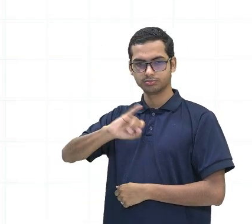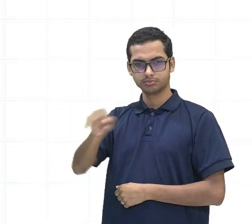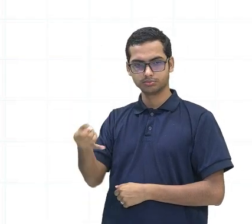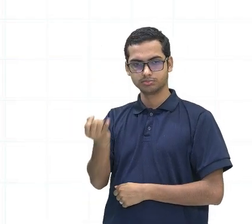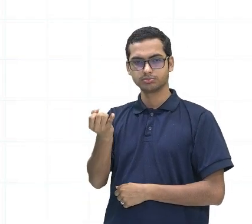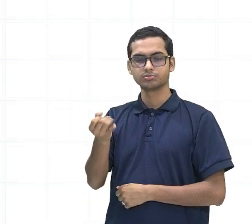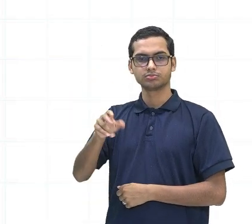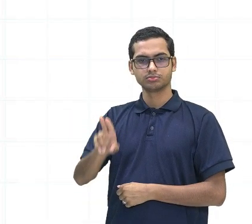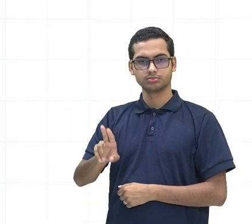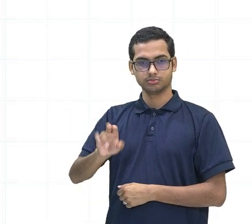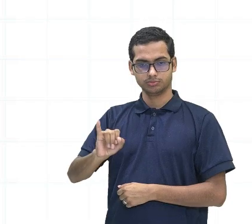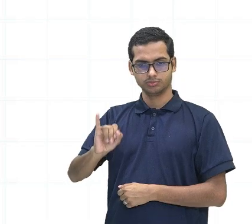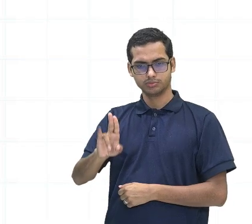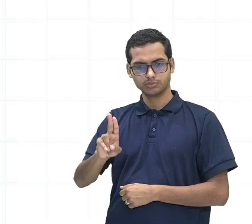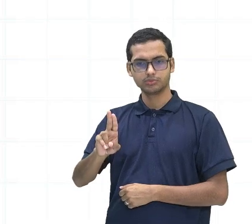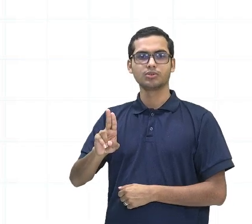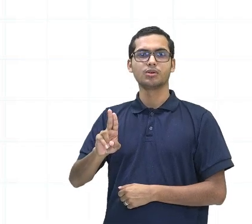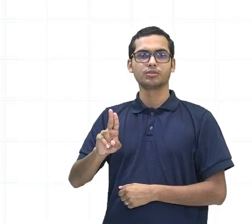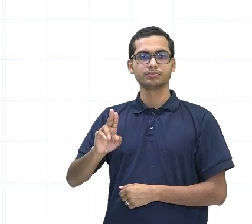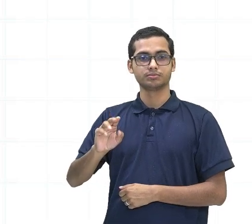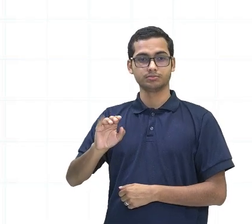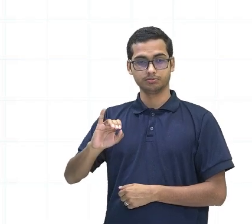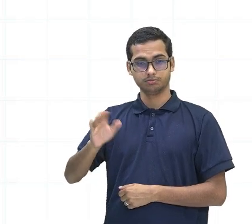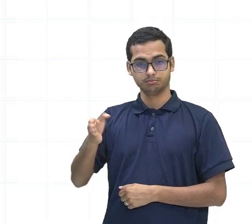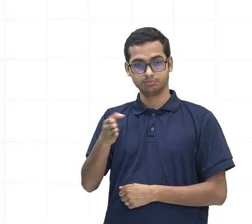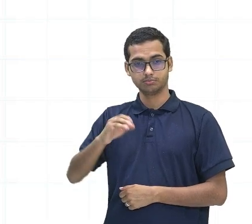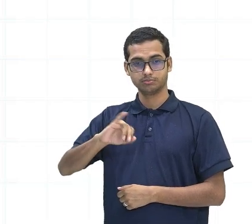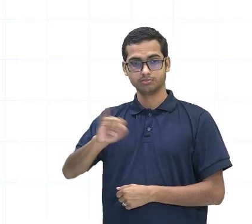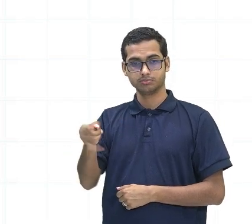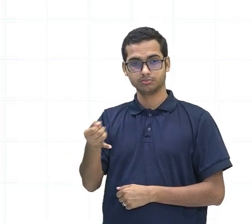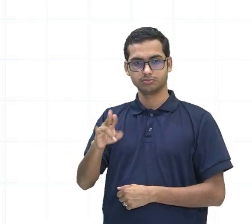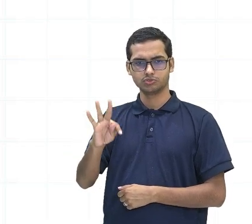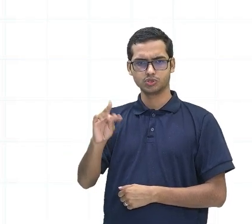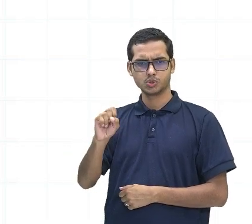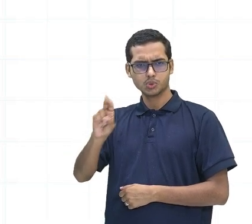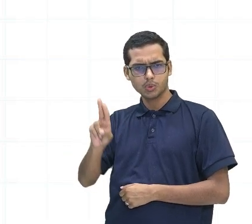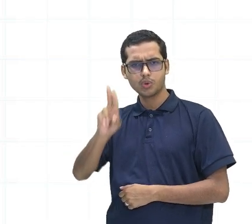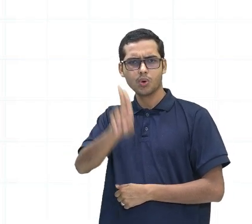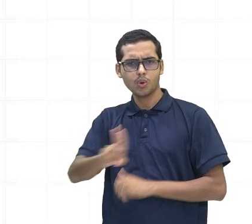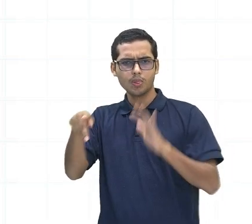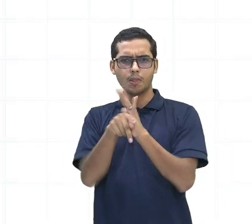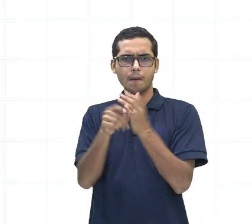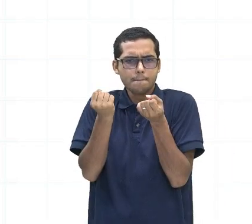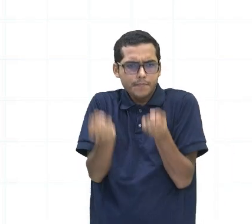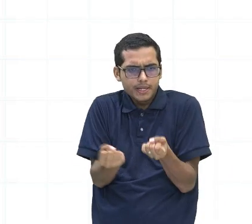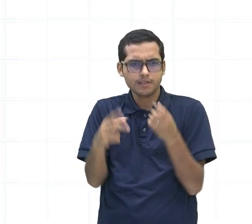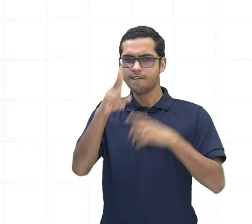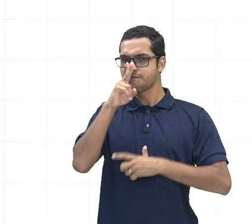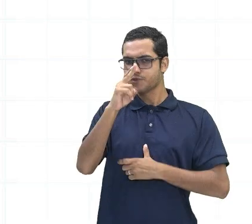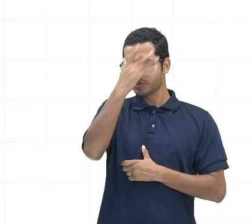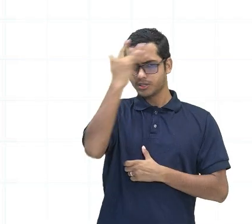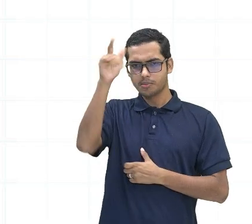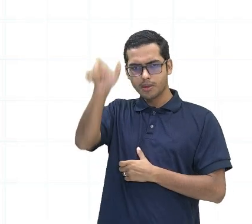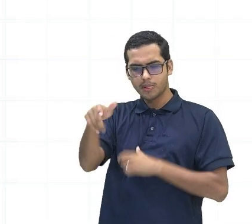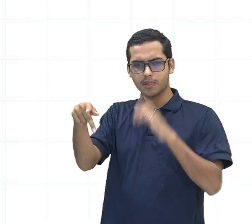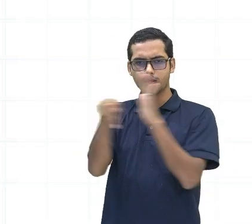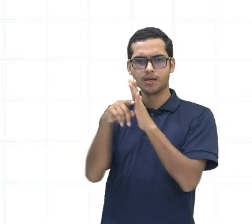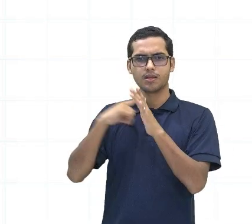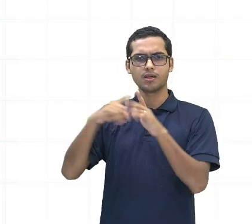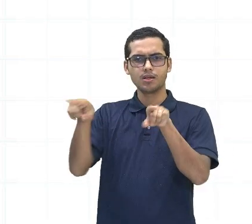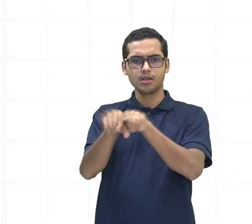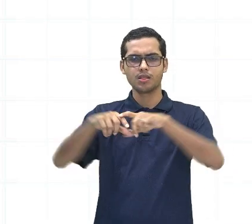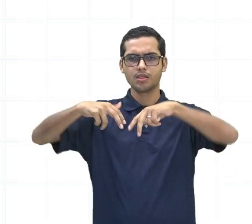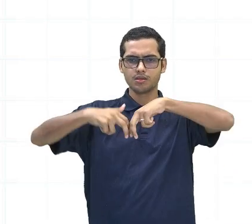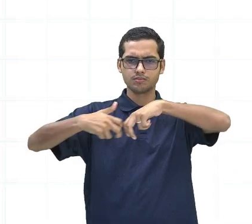uma modalidade que usa a força e o peso do adversário contra ele, sendo permitido inclusive lançar o adversário em